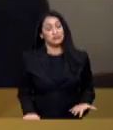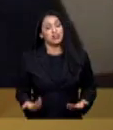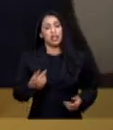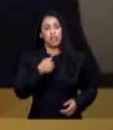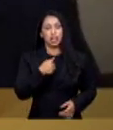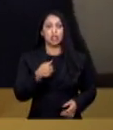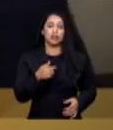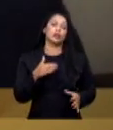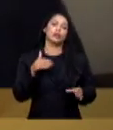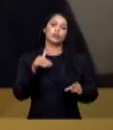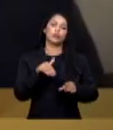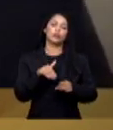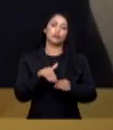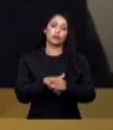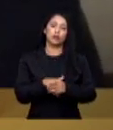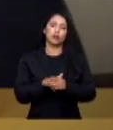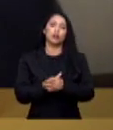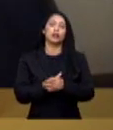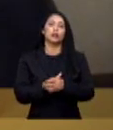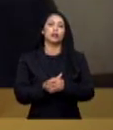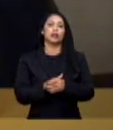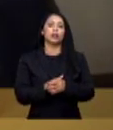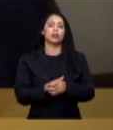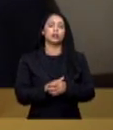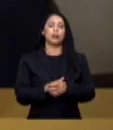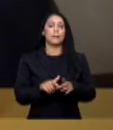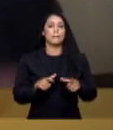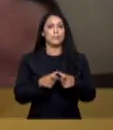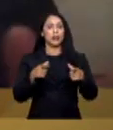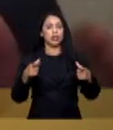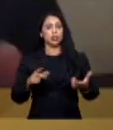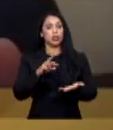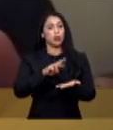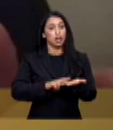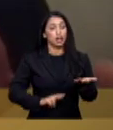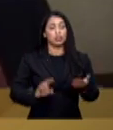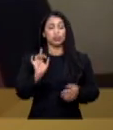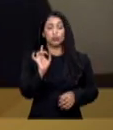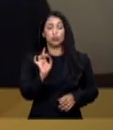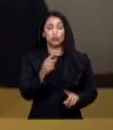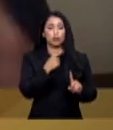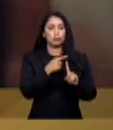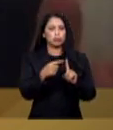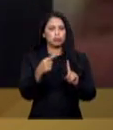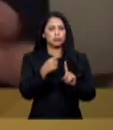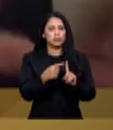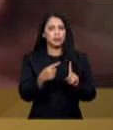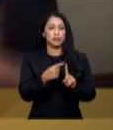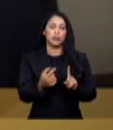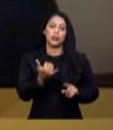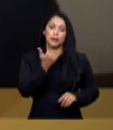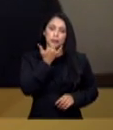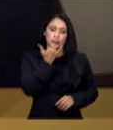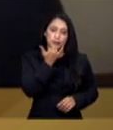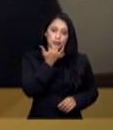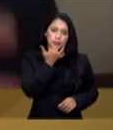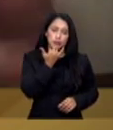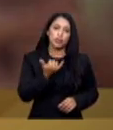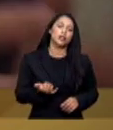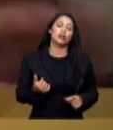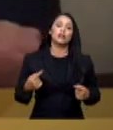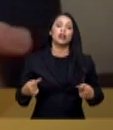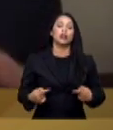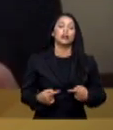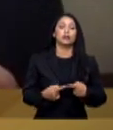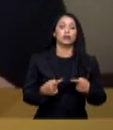em grande parte o voto de sua excelência, o relator, com algumas ressalvas que, data vênia, vão coincidir com Supremo o